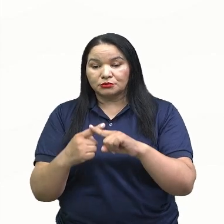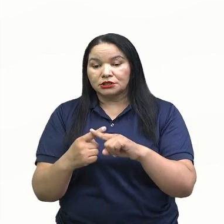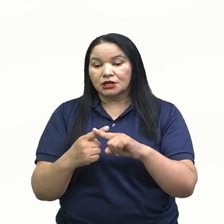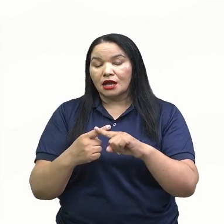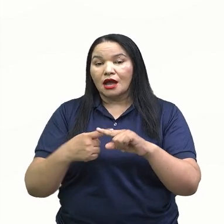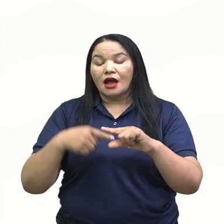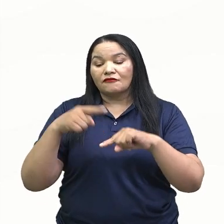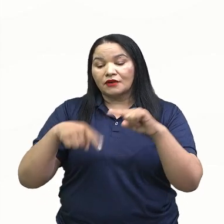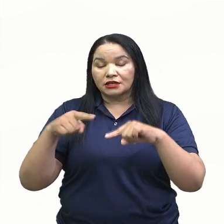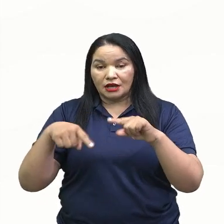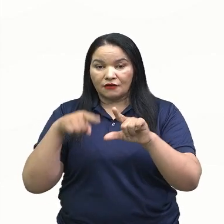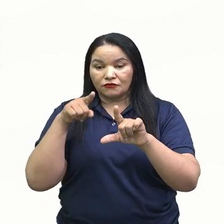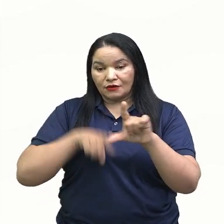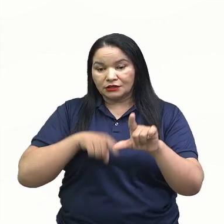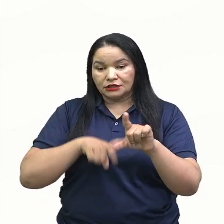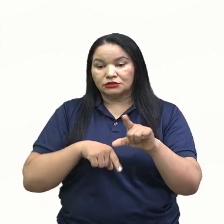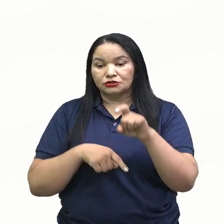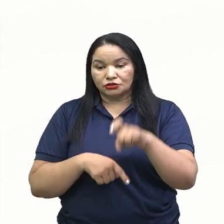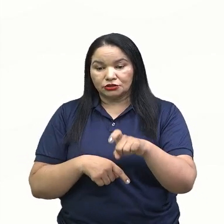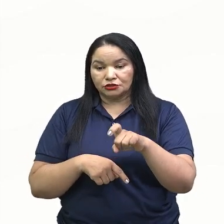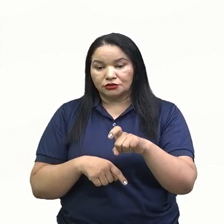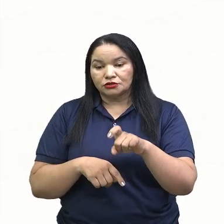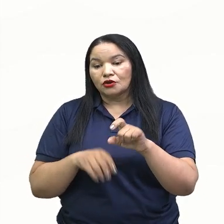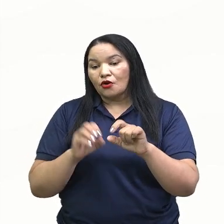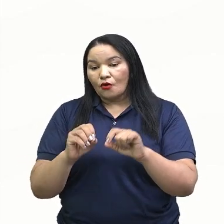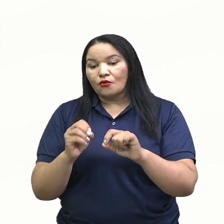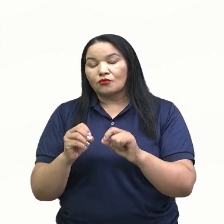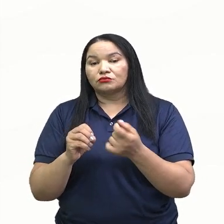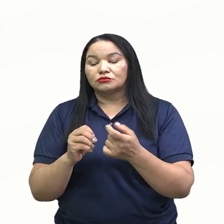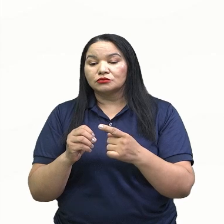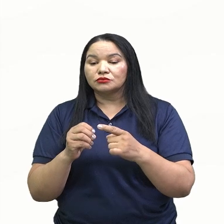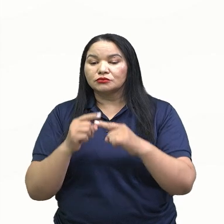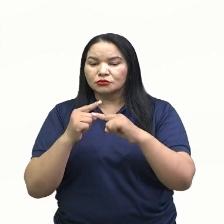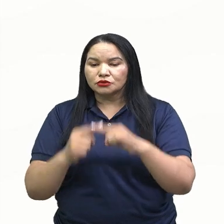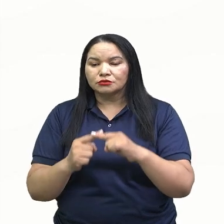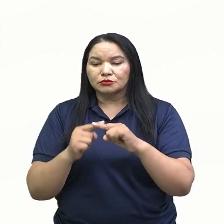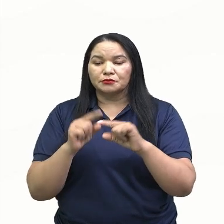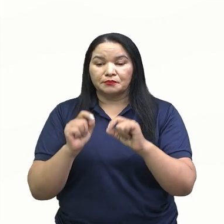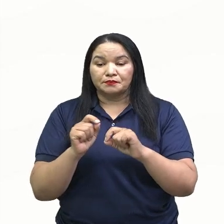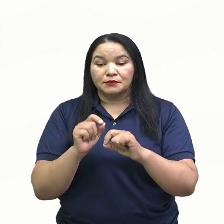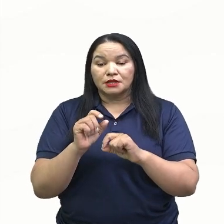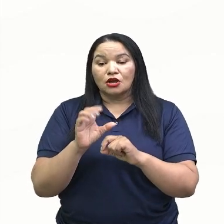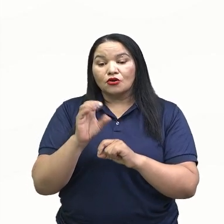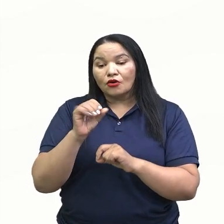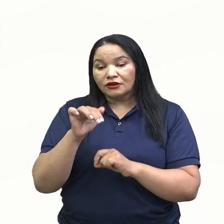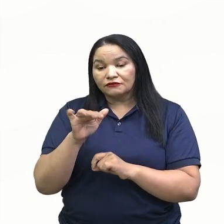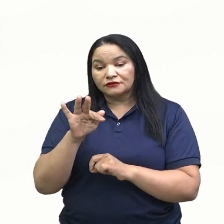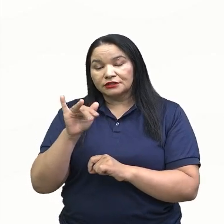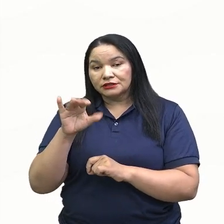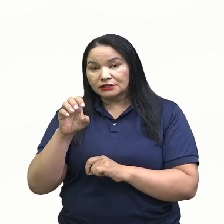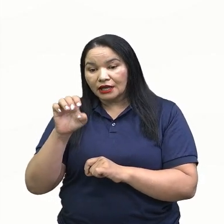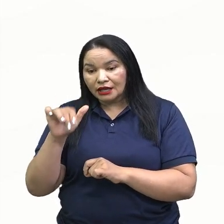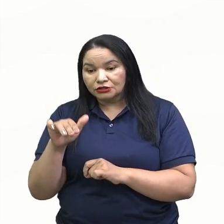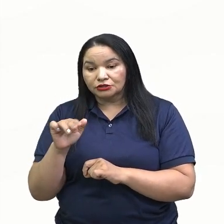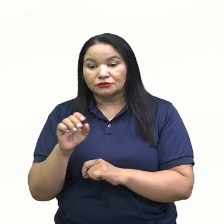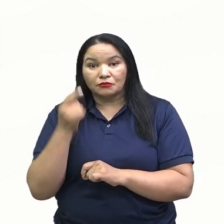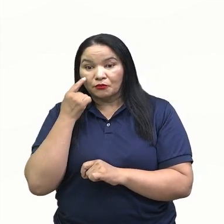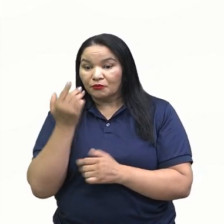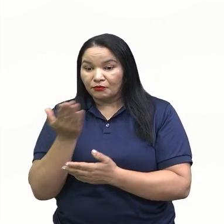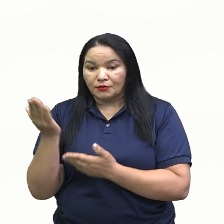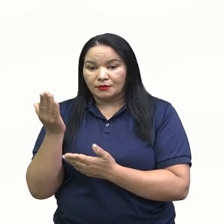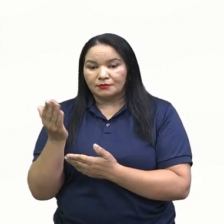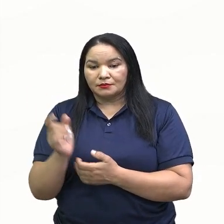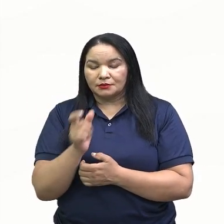de coeficiente angular ou taxa de variação. Já o termo independente, aquele que não tem o x, como